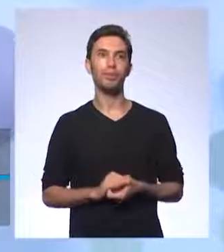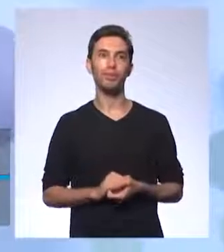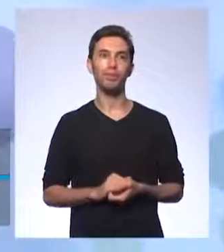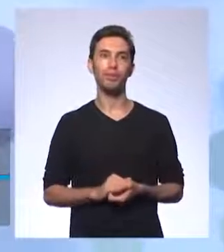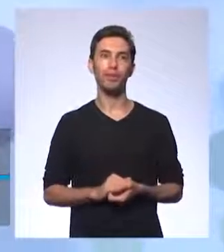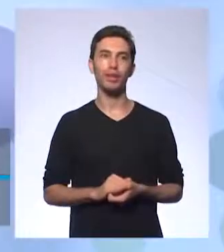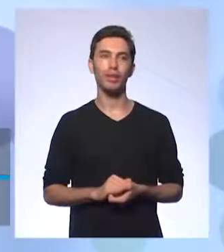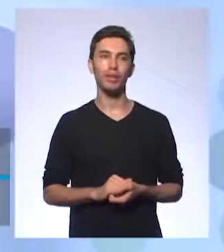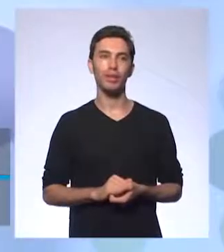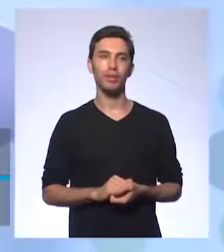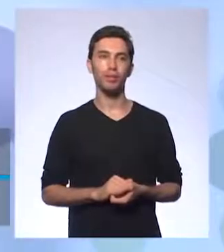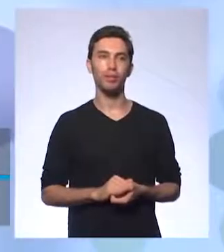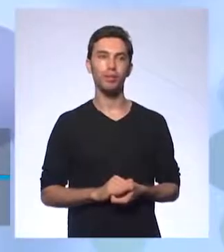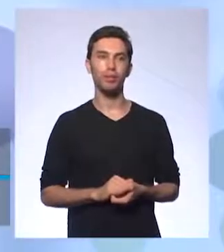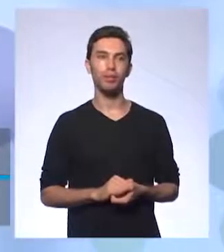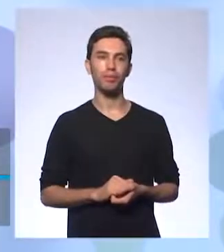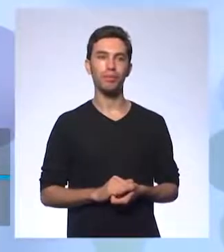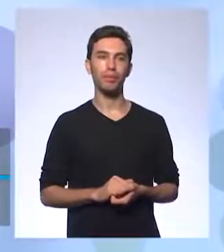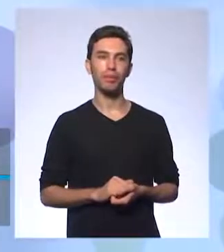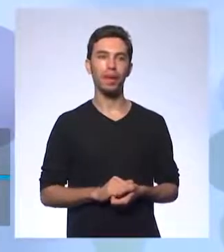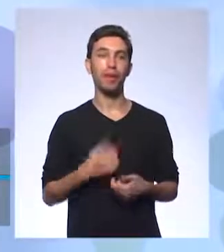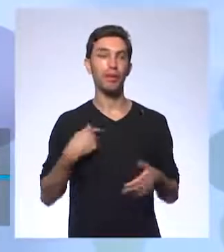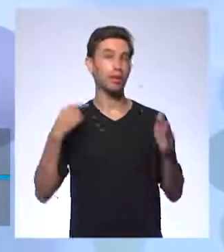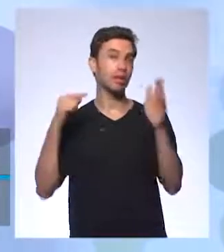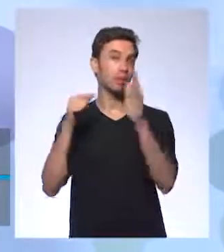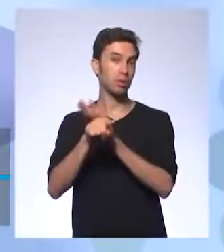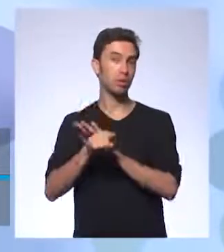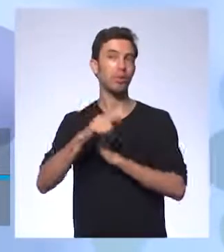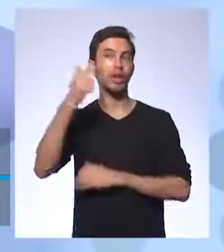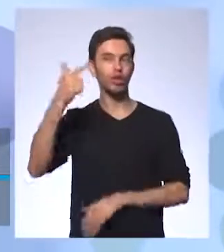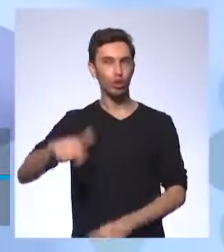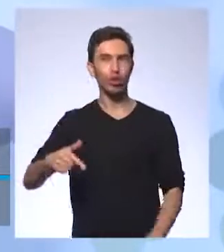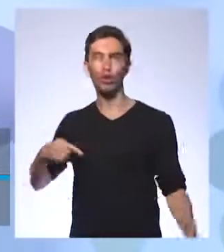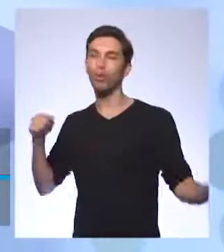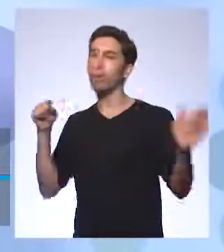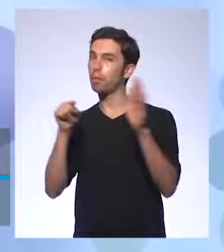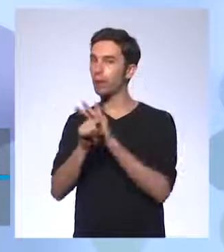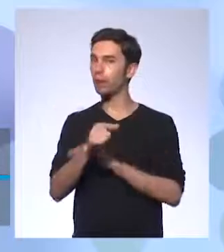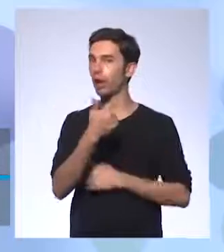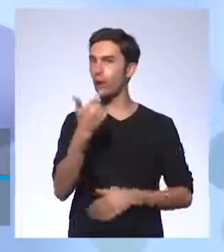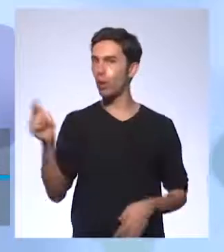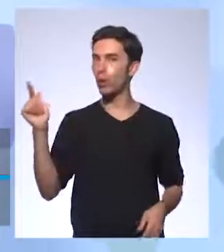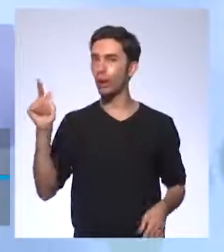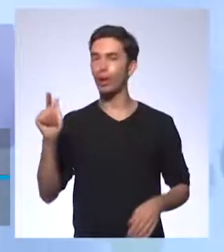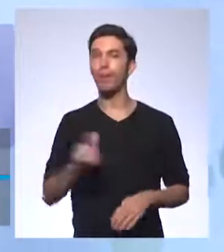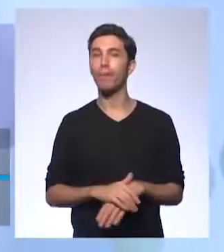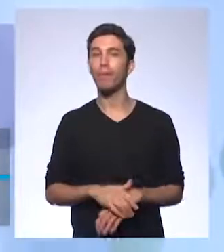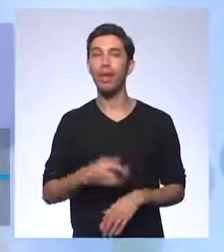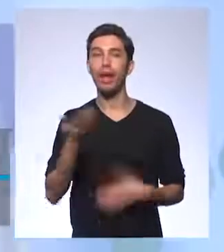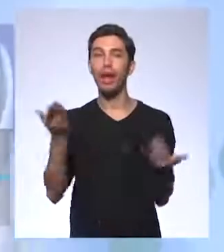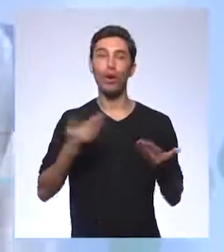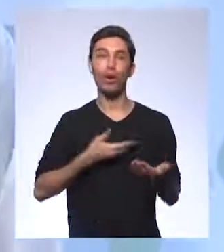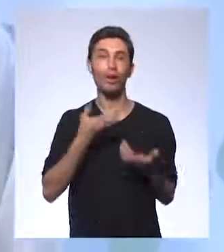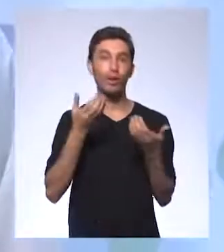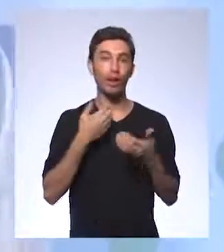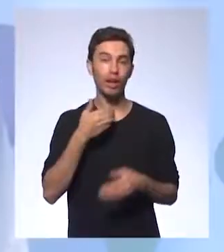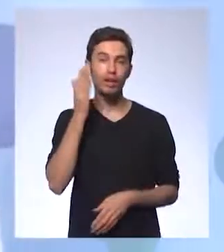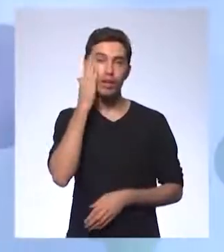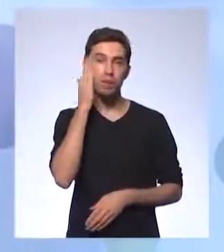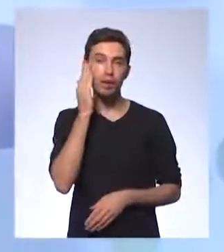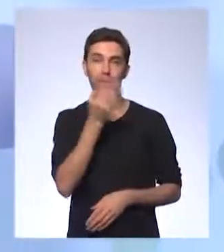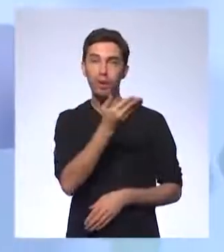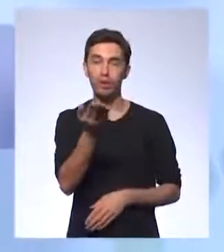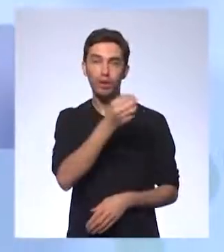é assim, eu fiz essa pergunta para puxar uma outra pergunta, tá bom? Então, agora eu quero saber o seguinte, para os nossos